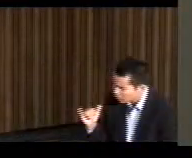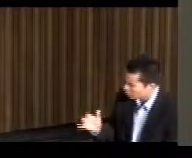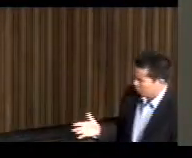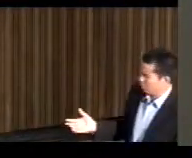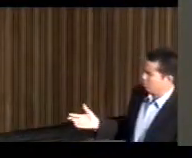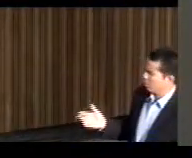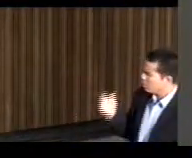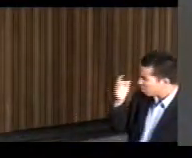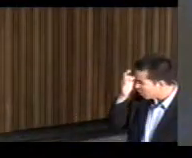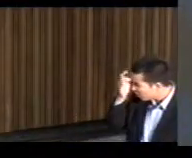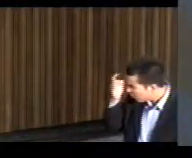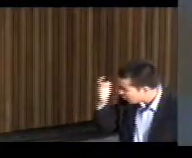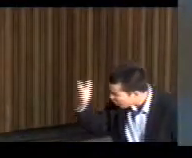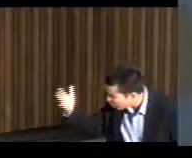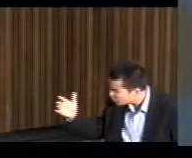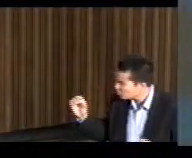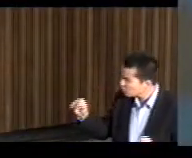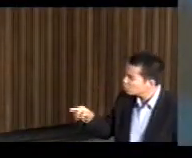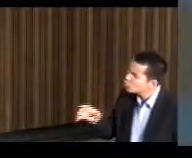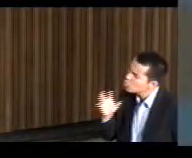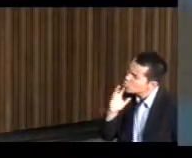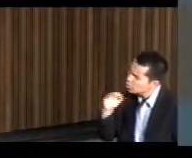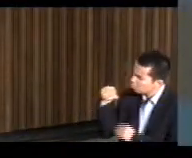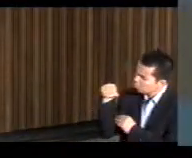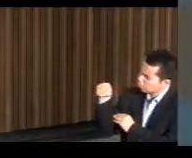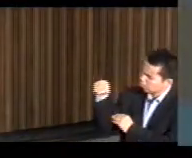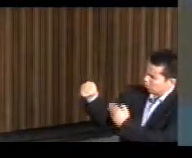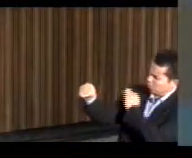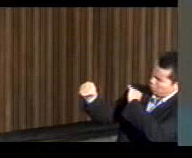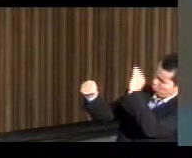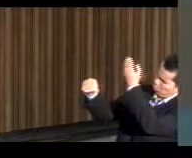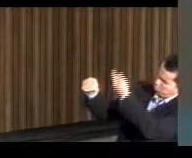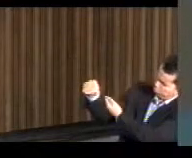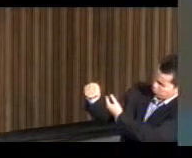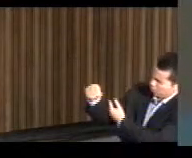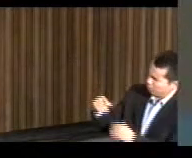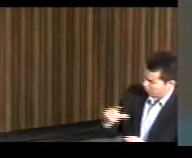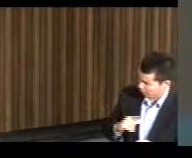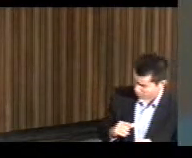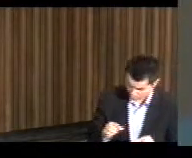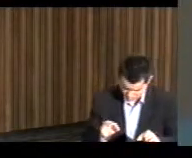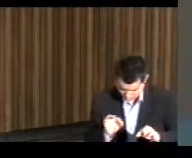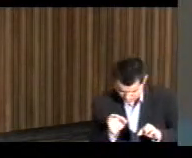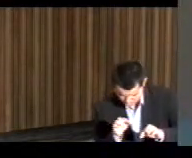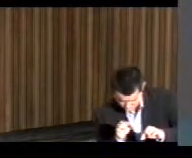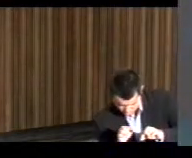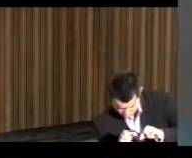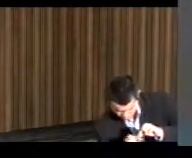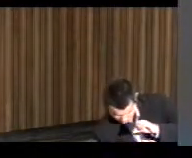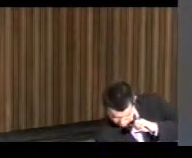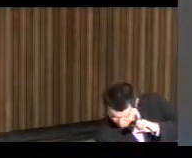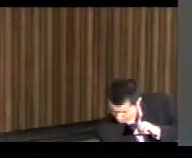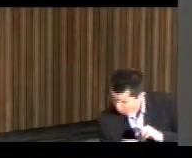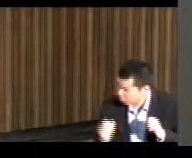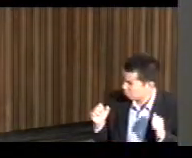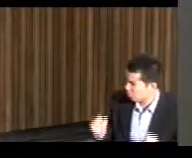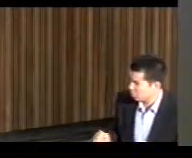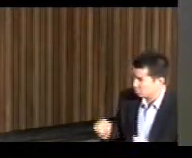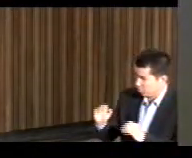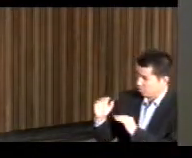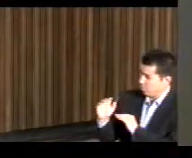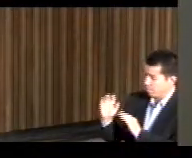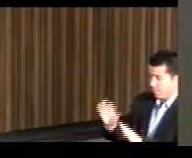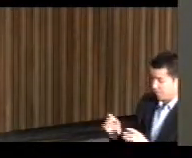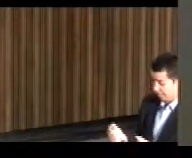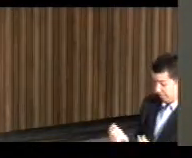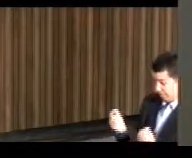um rico entrar no reino dos céus, porque ele estava dizendo que o rico estava fixado na grana, e ele não tinha